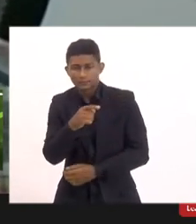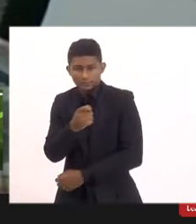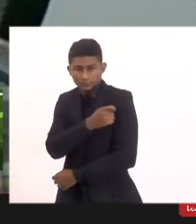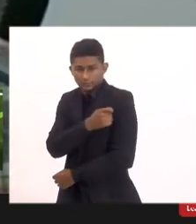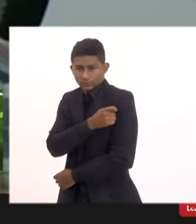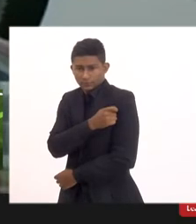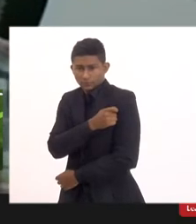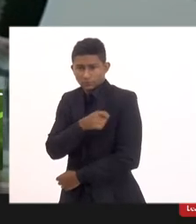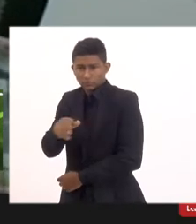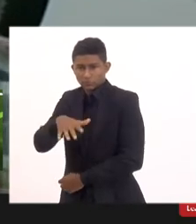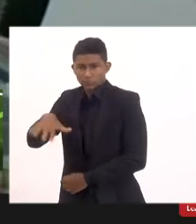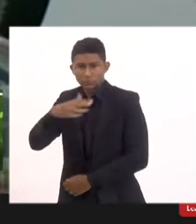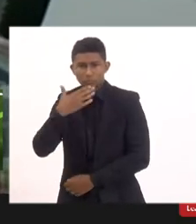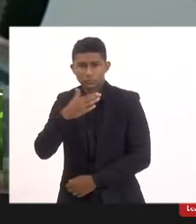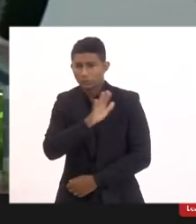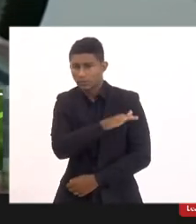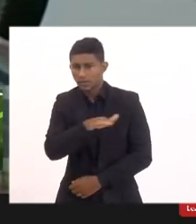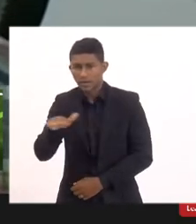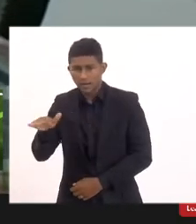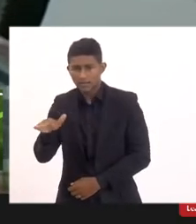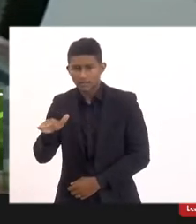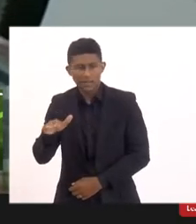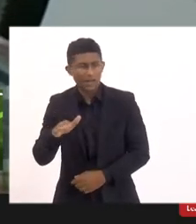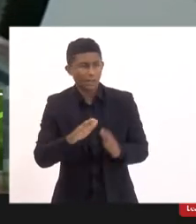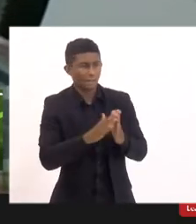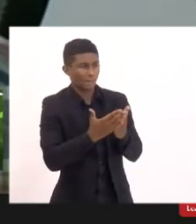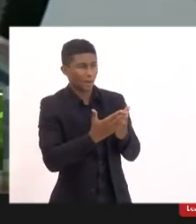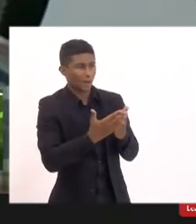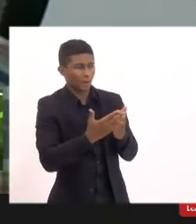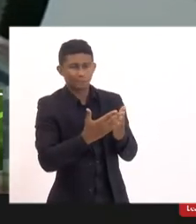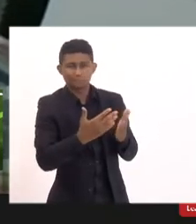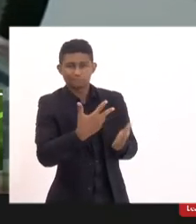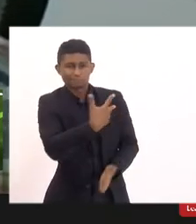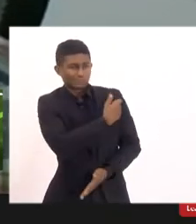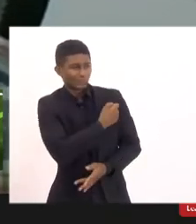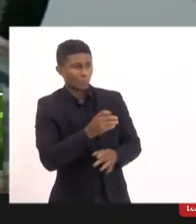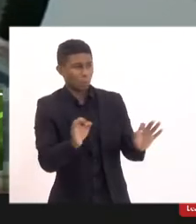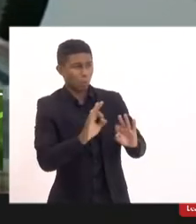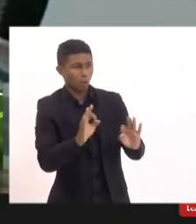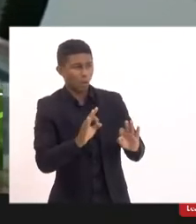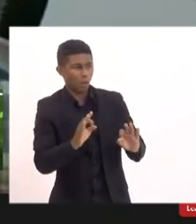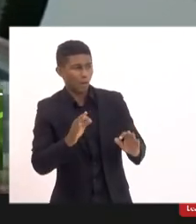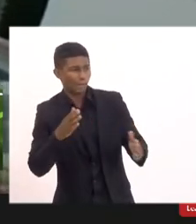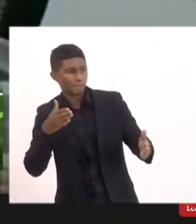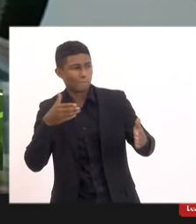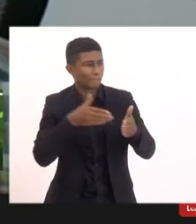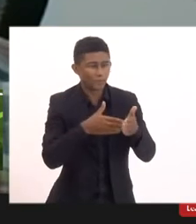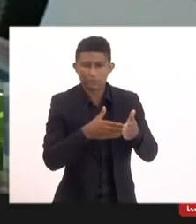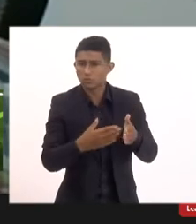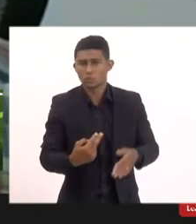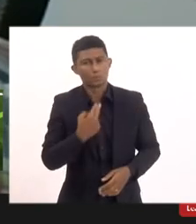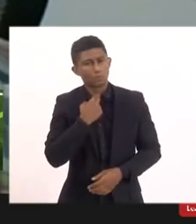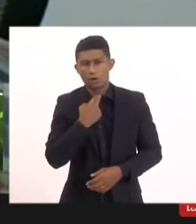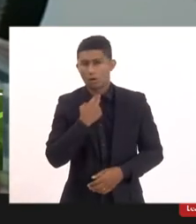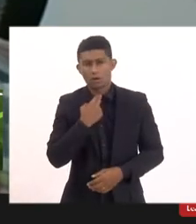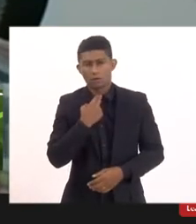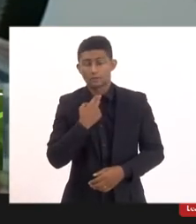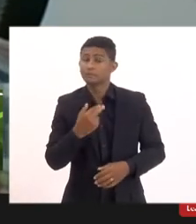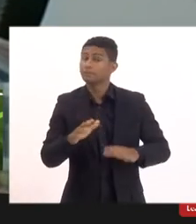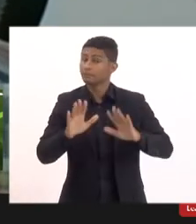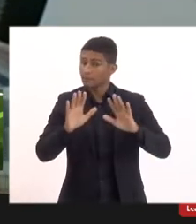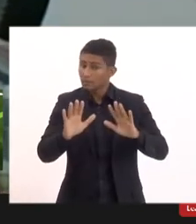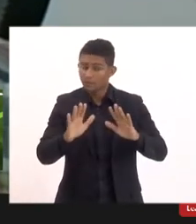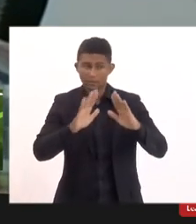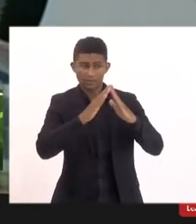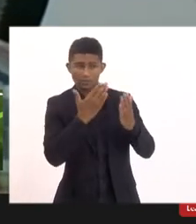chamando a atenção dos pais. Eu vi aqui no município do Rio de Janeiro que provavelmente deve ter alguma indução dentro das